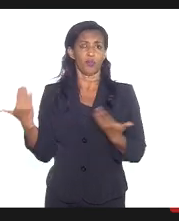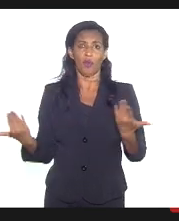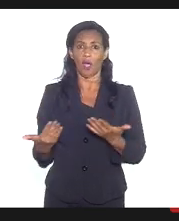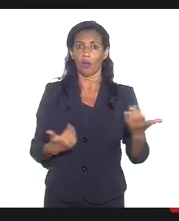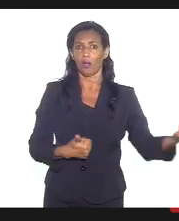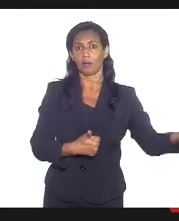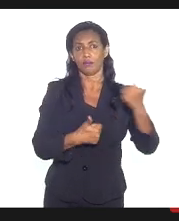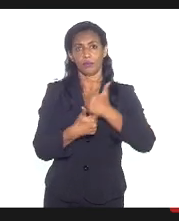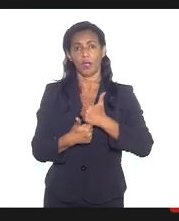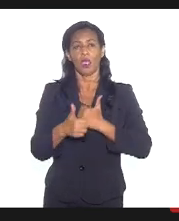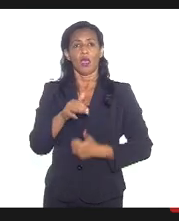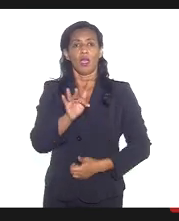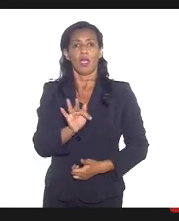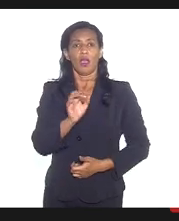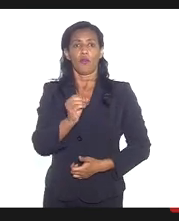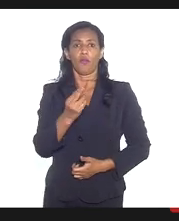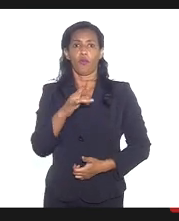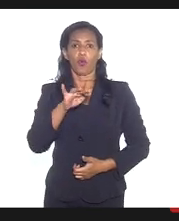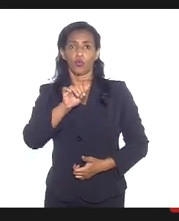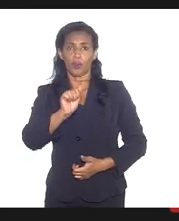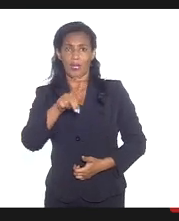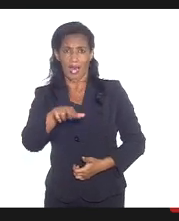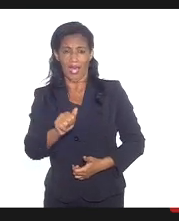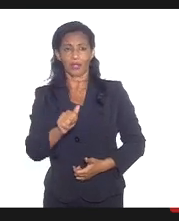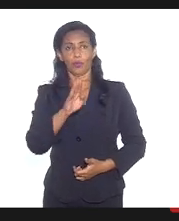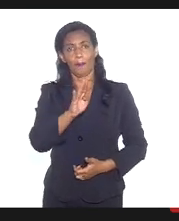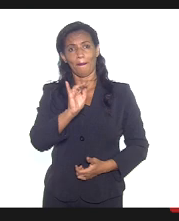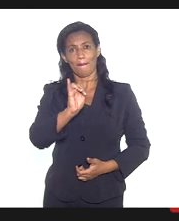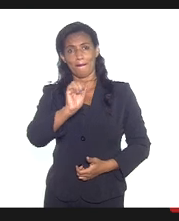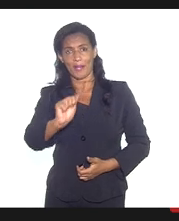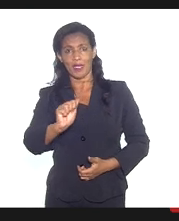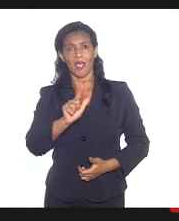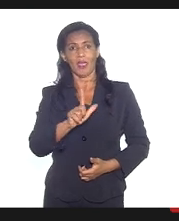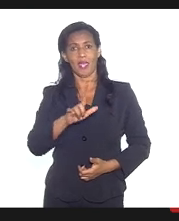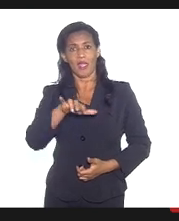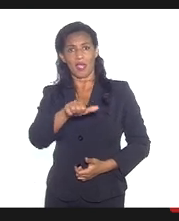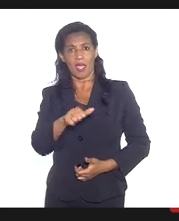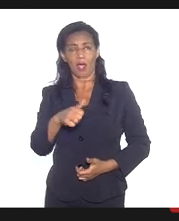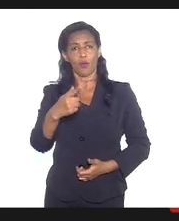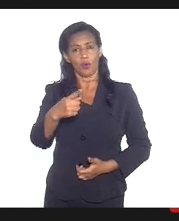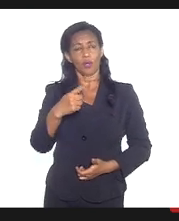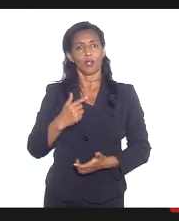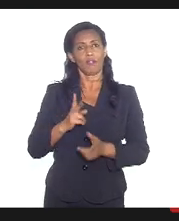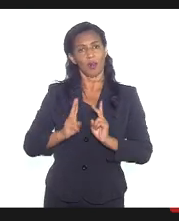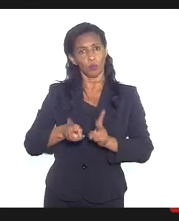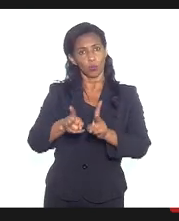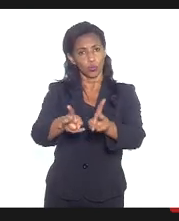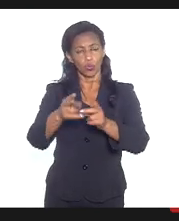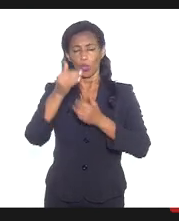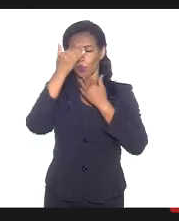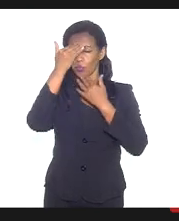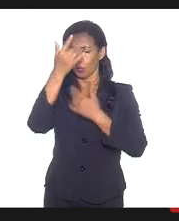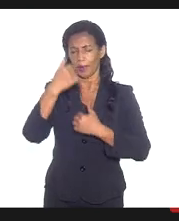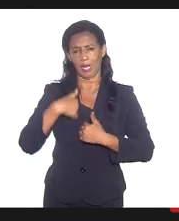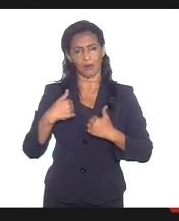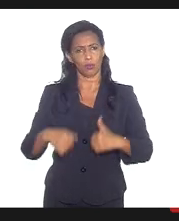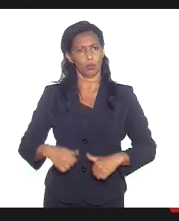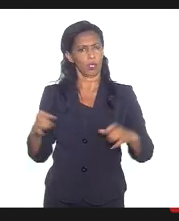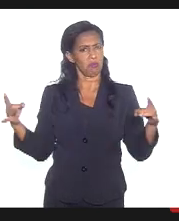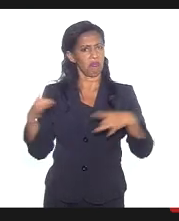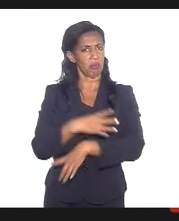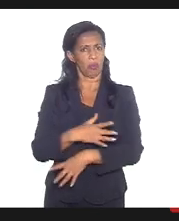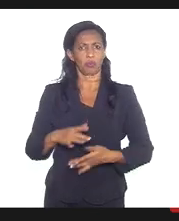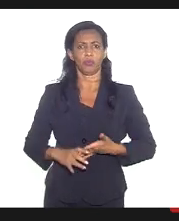Fortunato, né? A Bia e o Léo conduzir a segunda parte e a terceira da nossa apresentação. Obrigado, estou aqui à disposição,